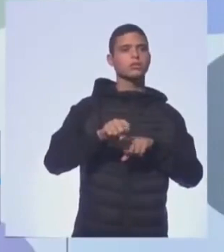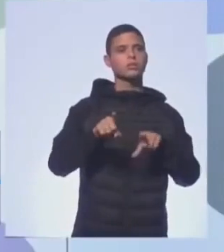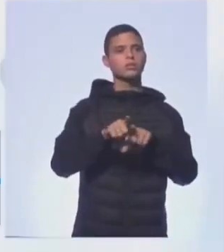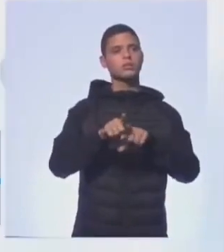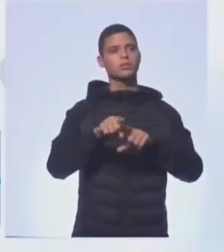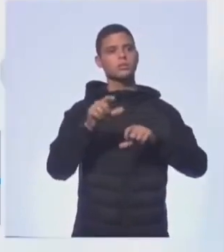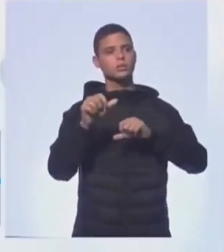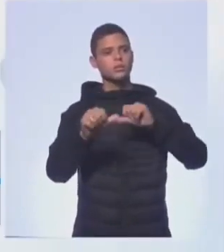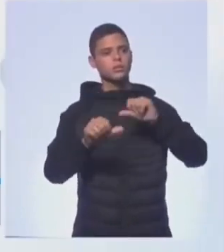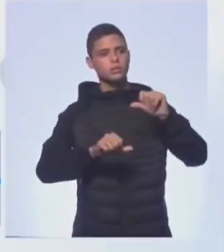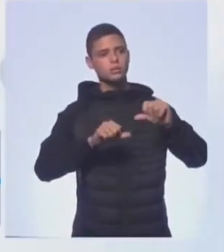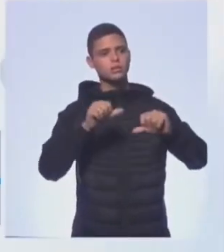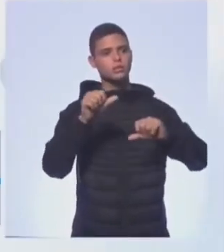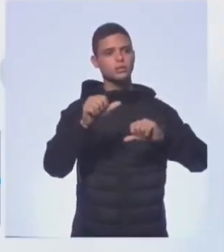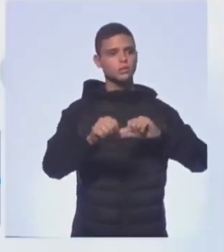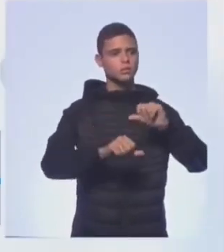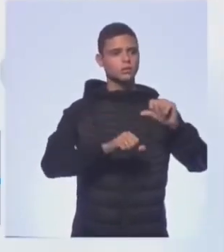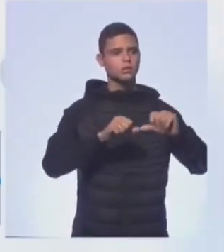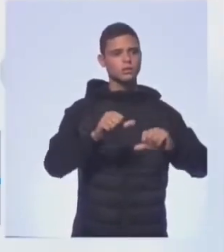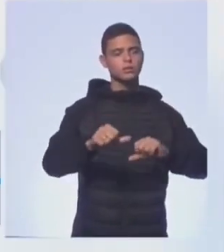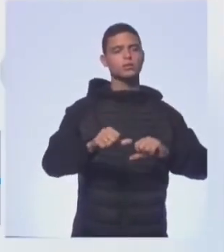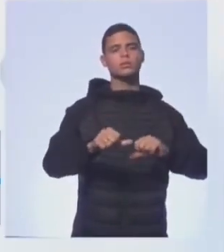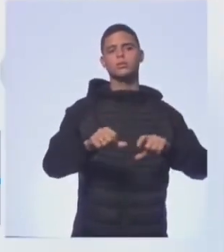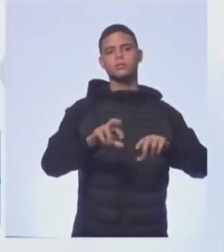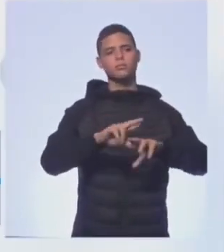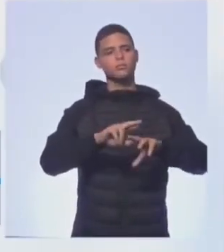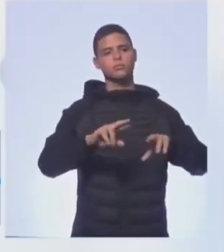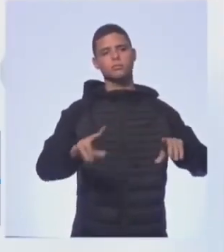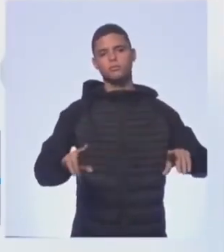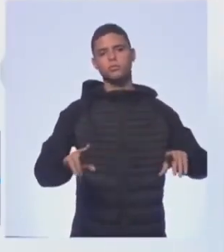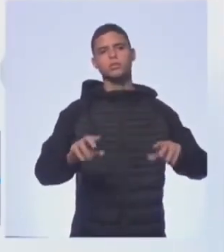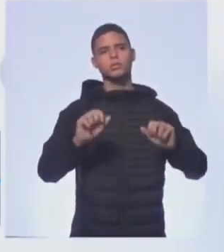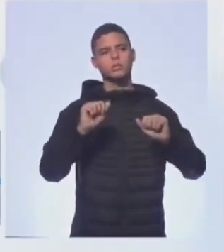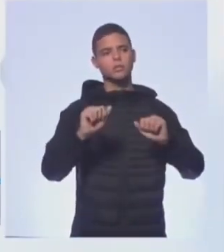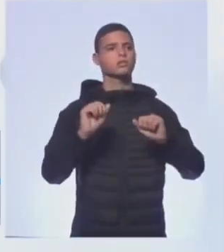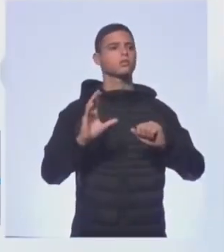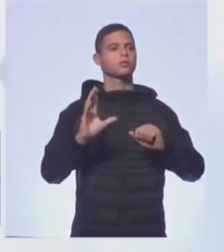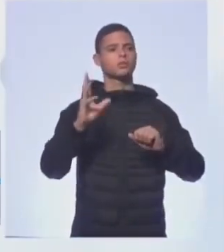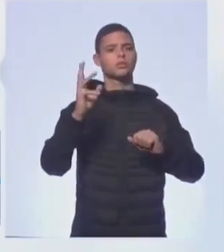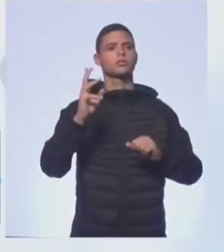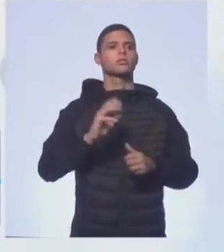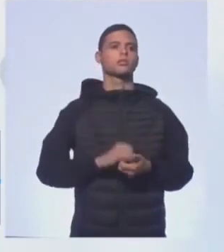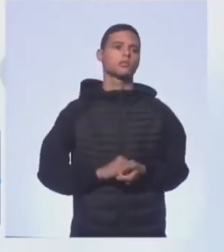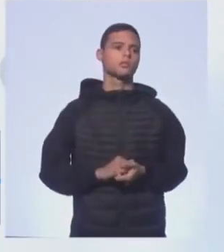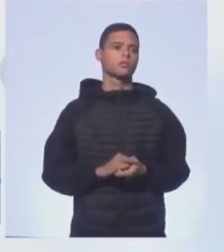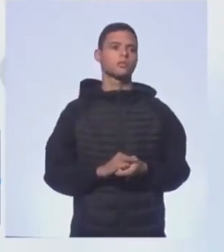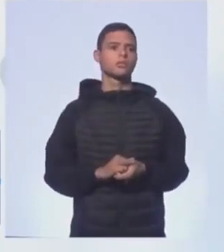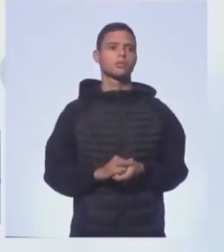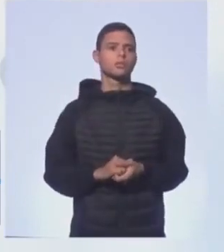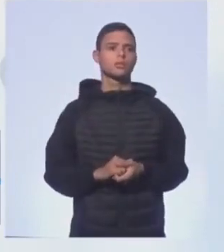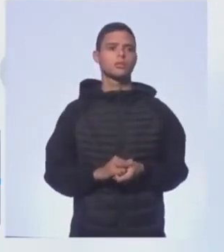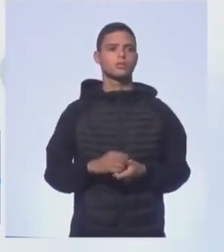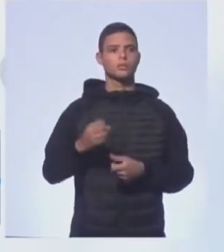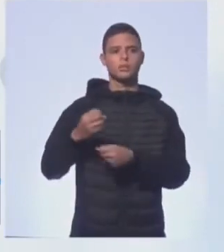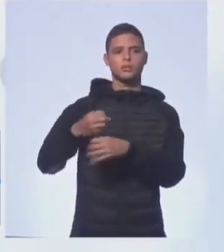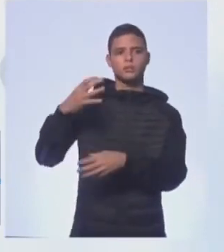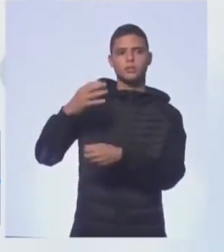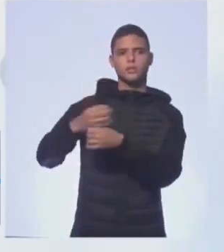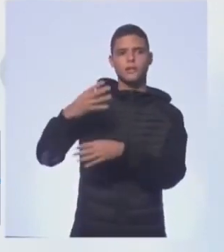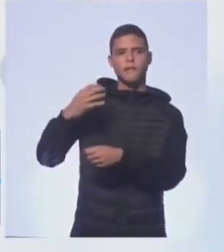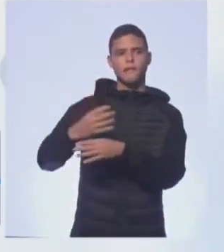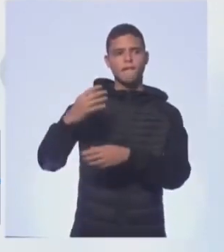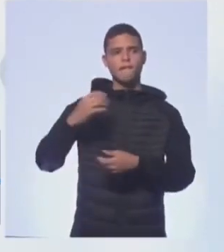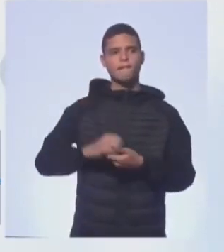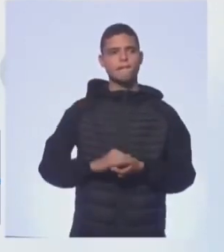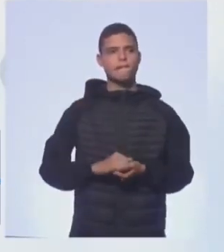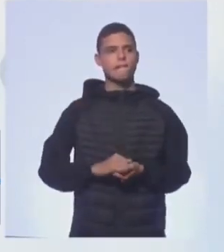Mudar toda a sua questão motora, sei lá, tem diversas coisas. Eu posso estar falando besteira aqui, e ainda bem que não está no chat ao vivo, aí vocês podem comentar